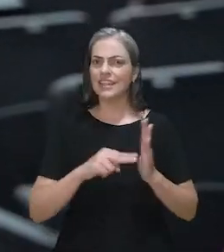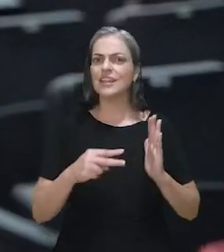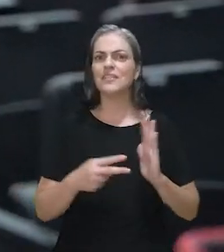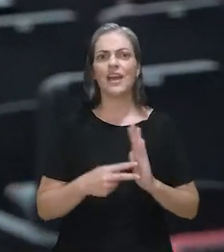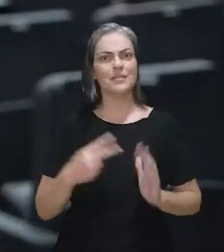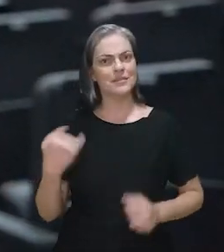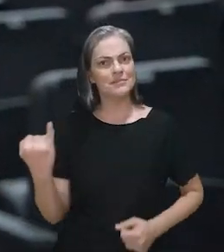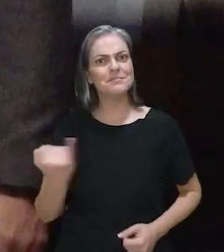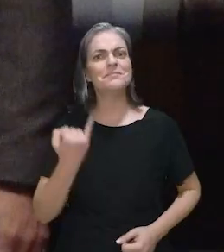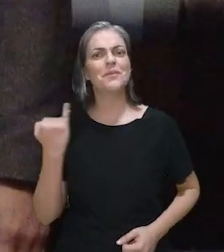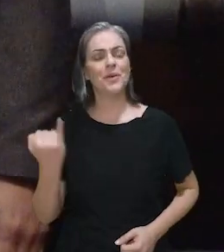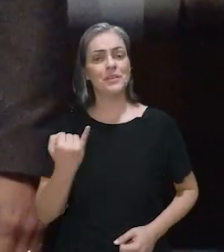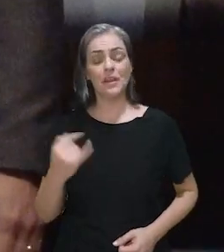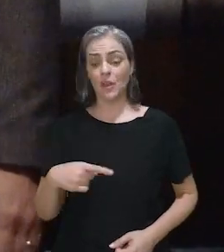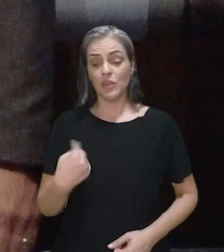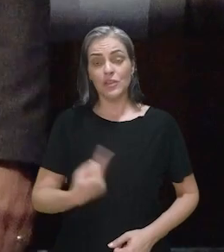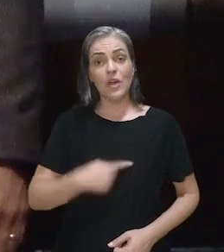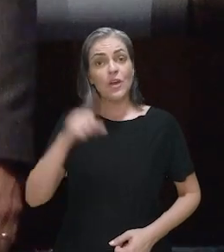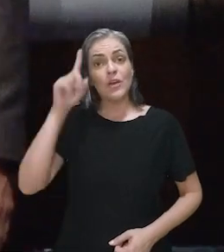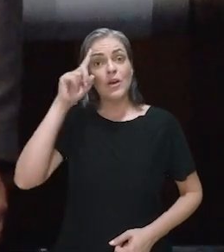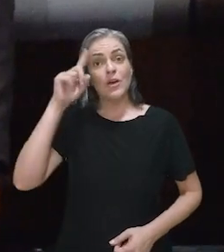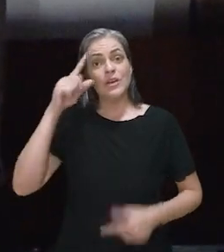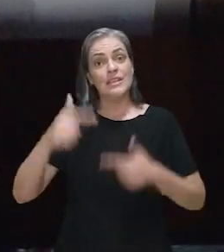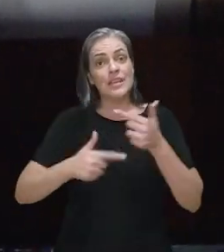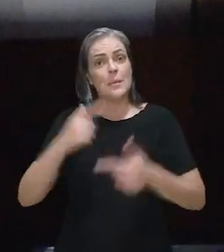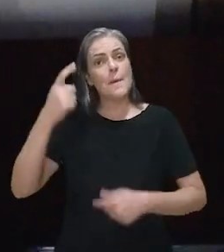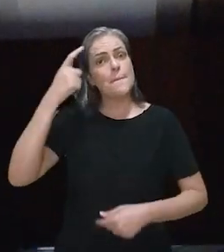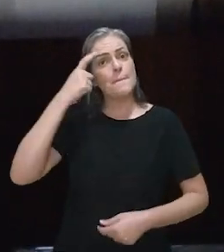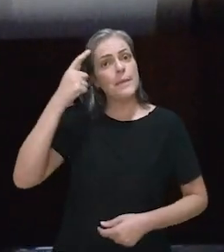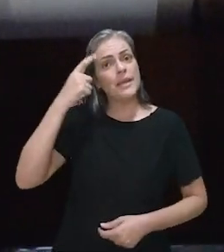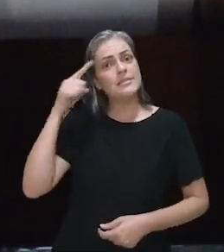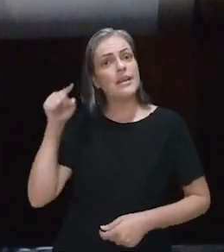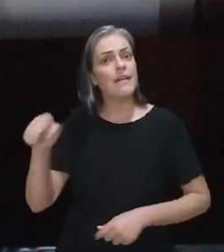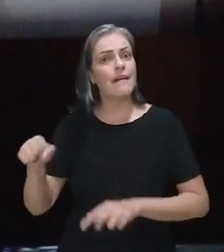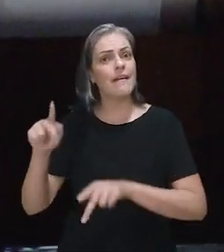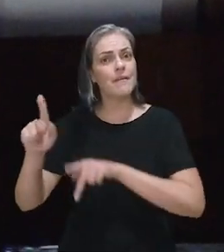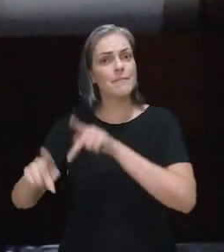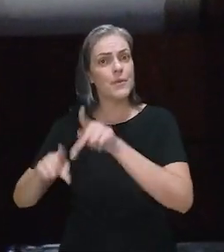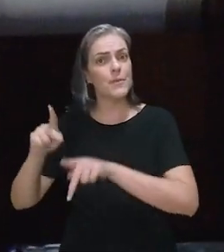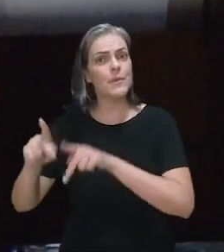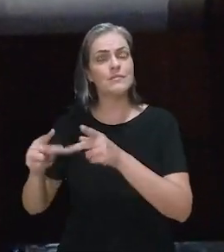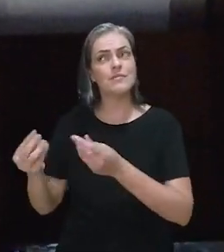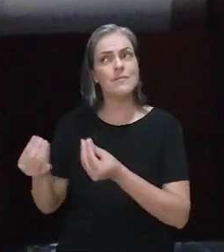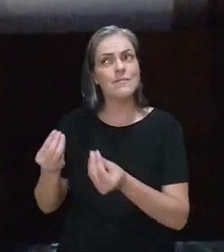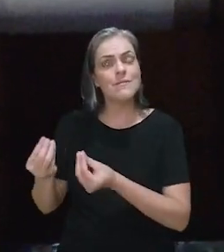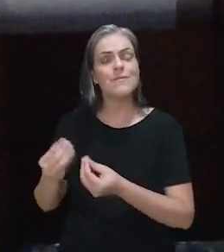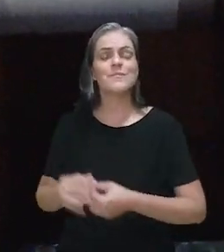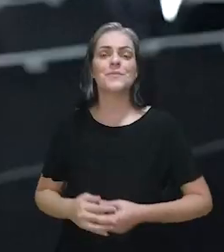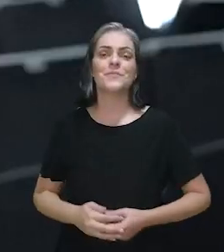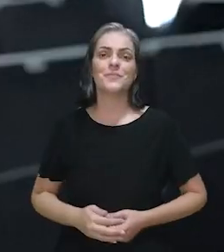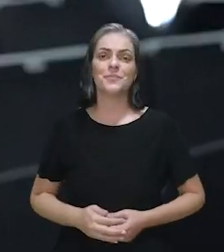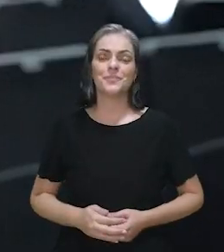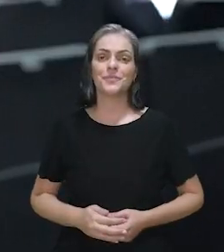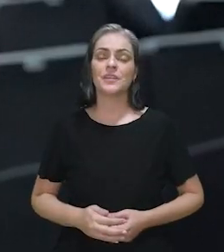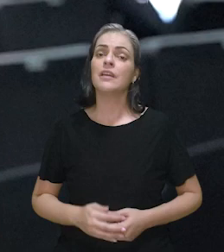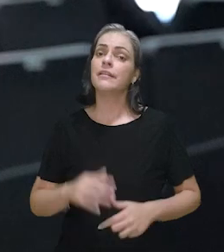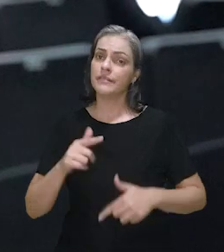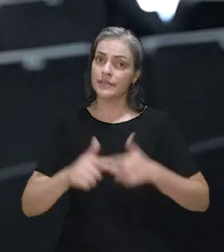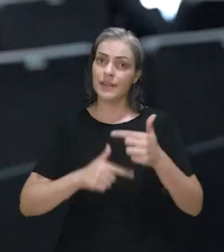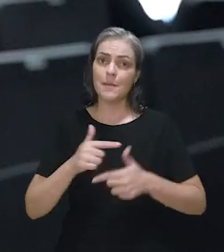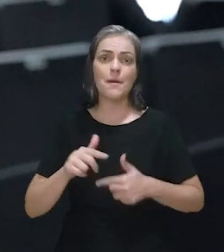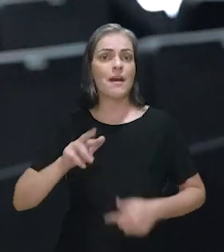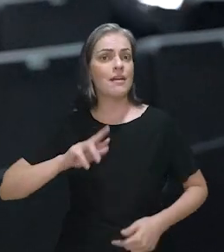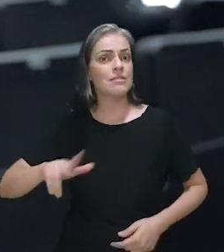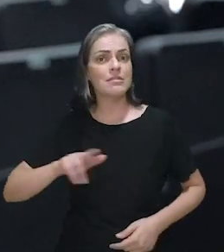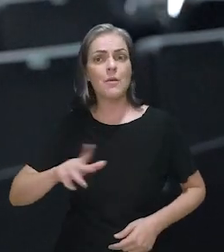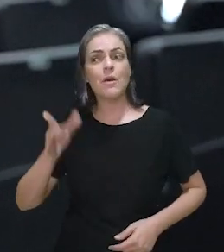Significa muita coisa. A gente trabalha todos os dias pensando no que a gente pode fazer para a população brasileira. E por mais que o nosso